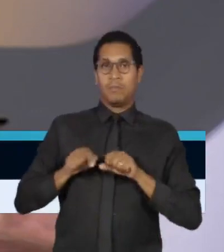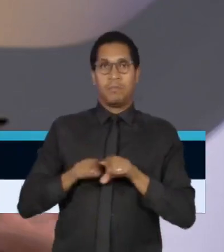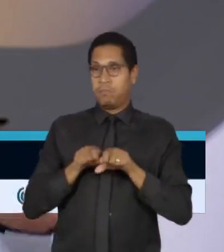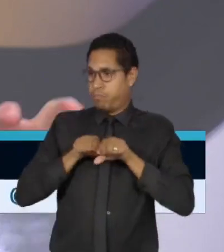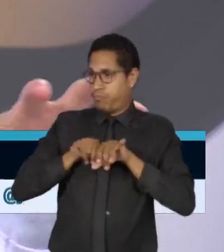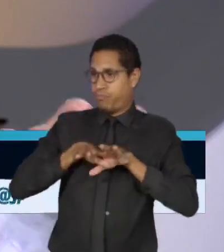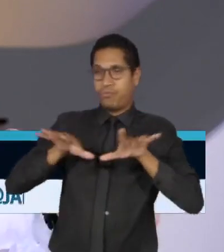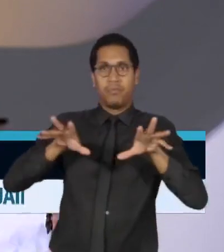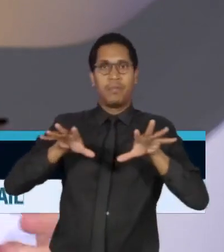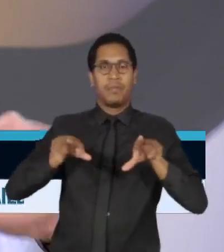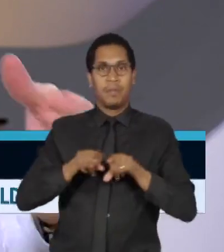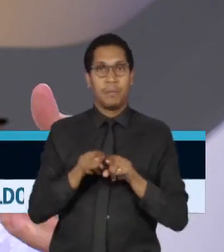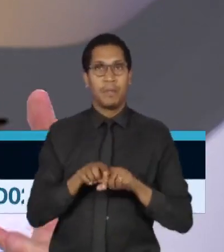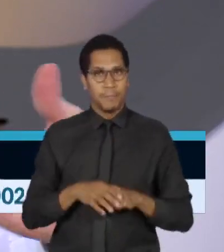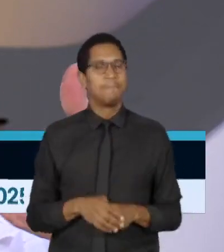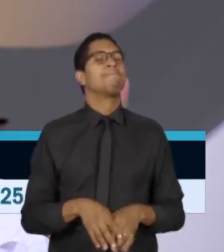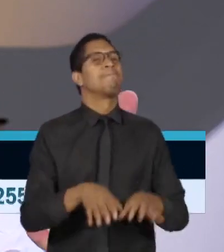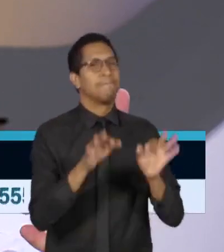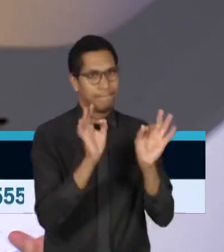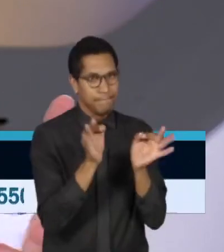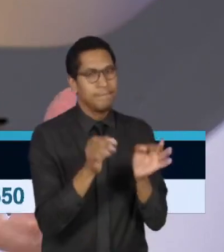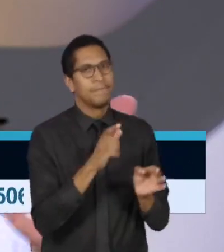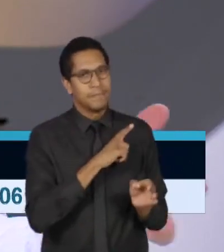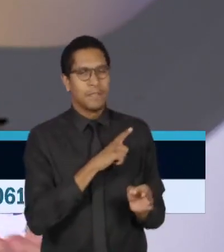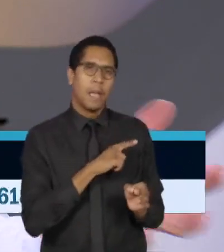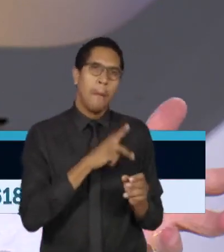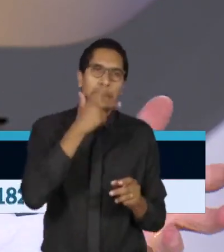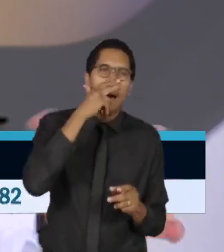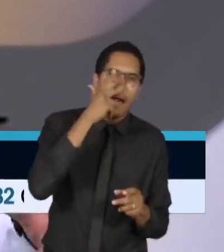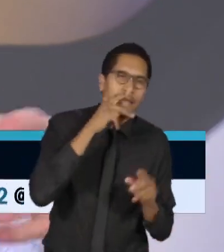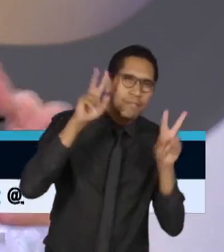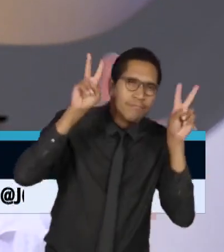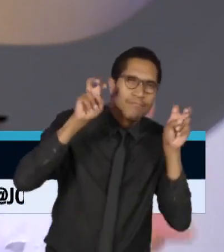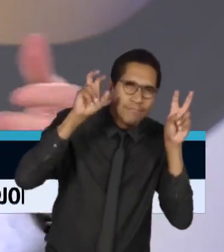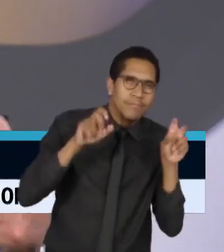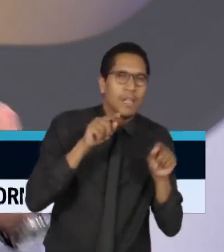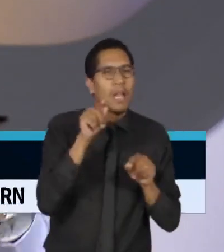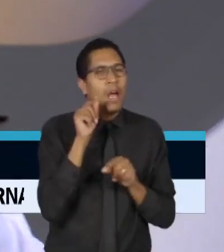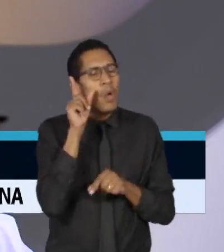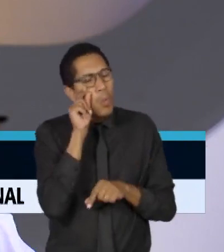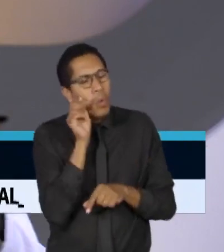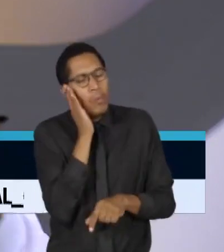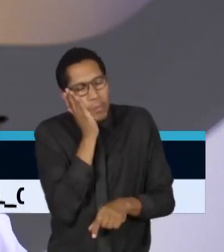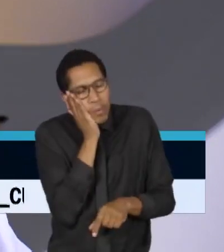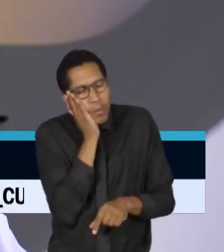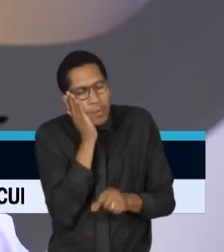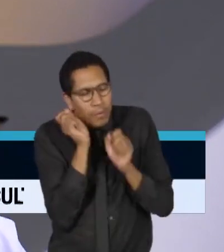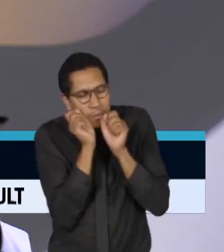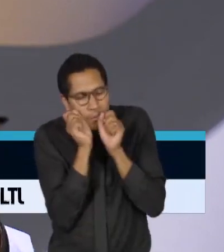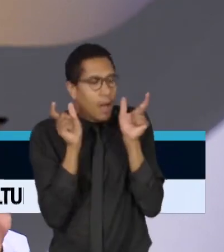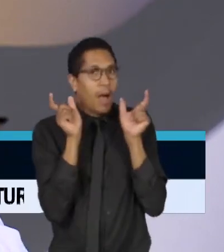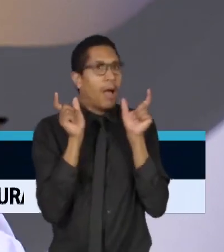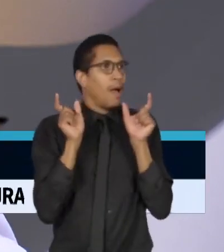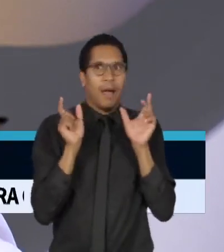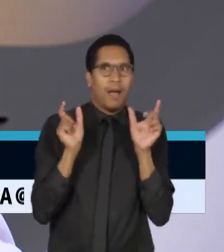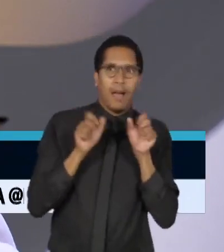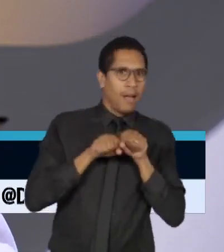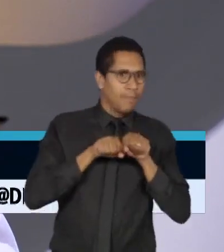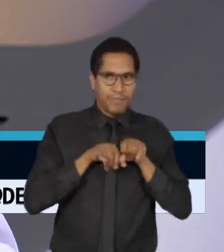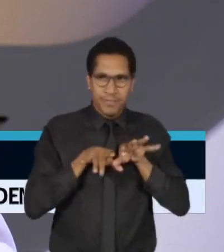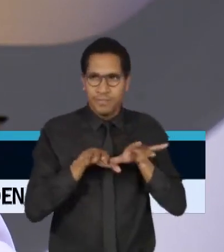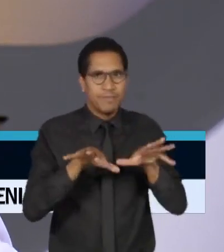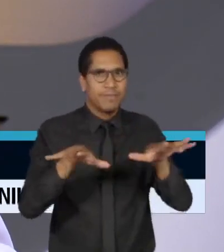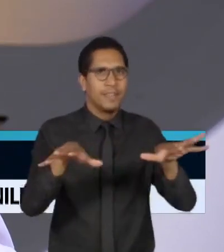de micro-organismo acorde desse processo, porque ele está congelado lá e ele pode voltar a ter viabilidade. Nós